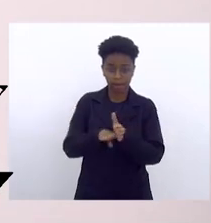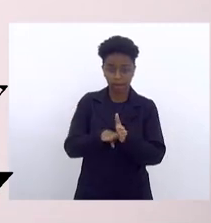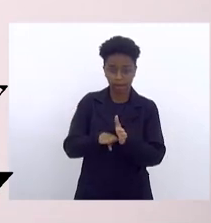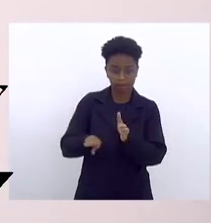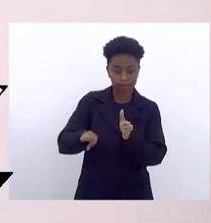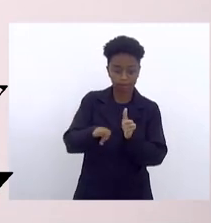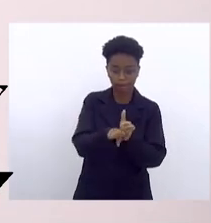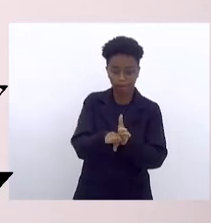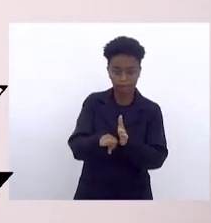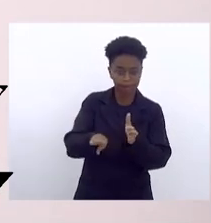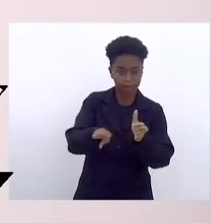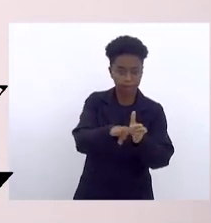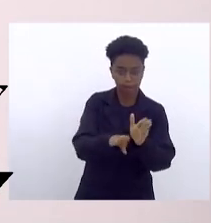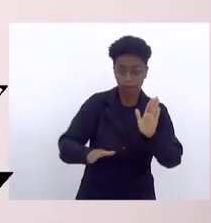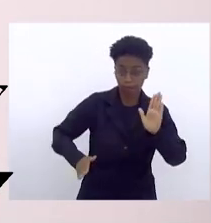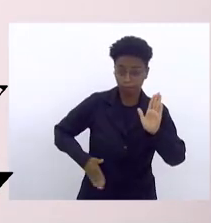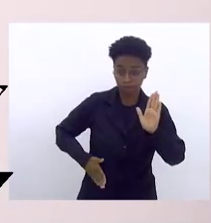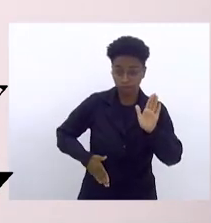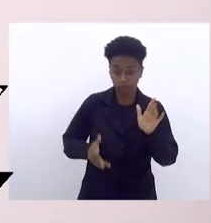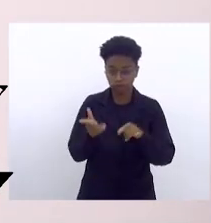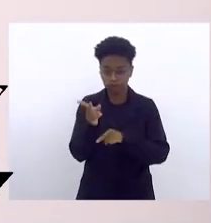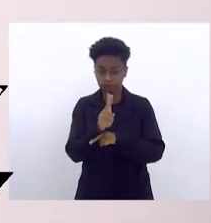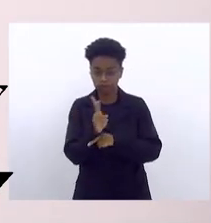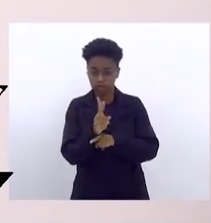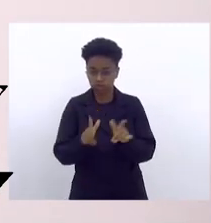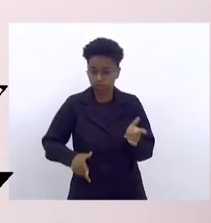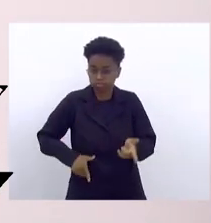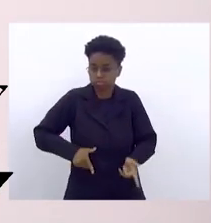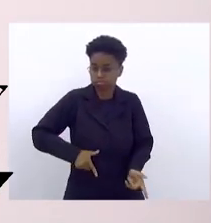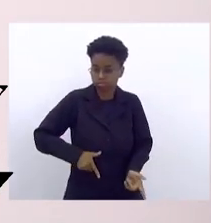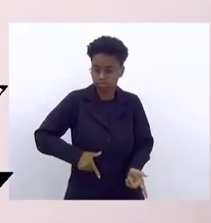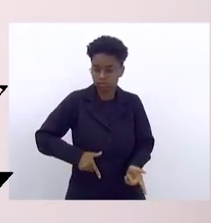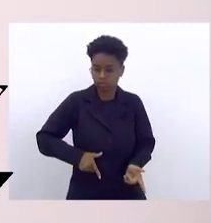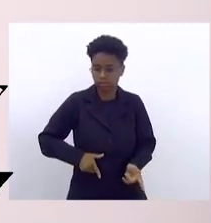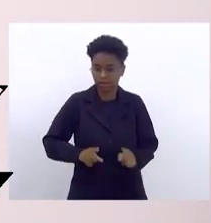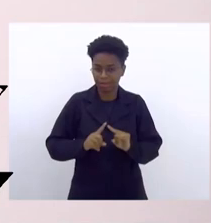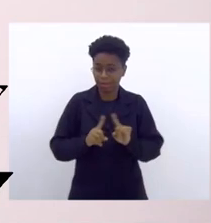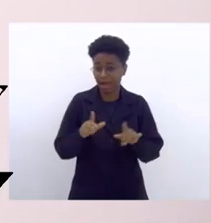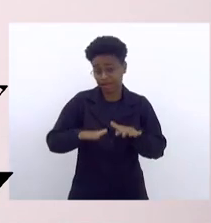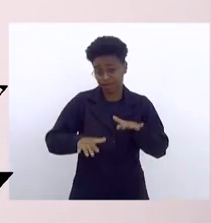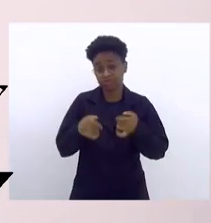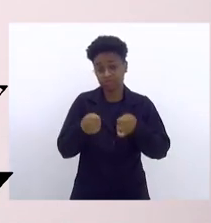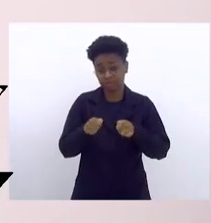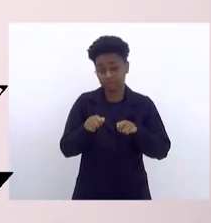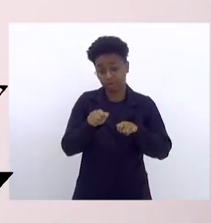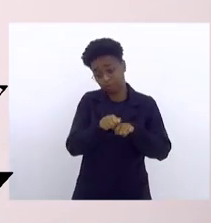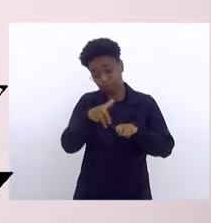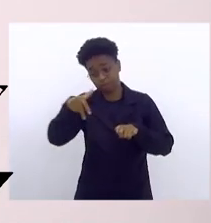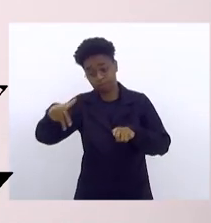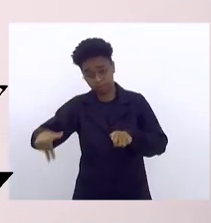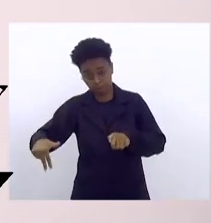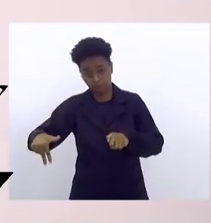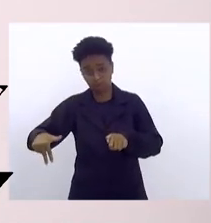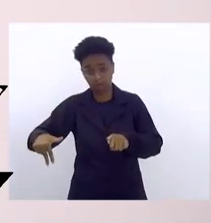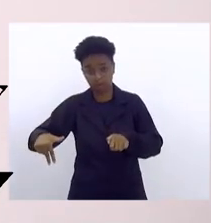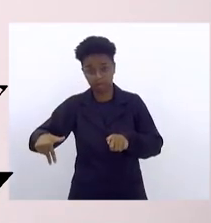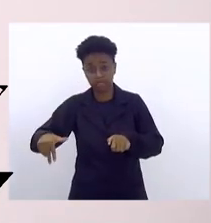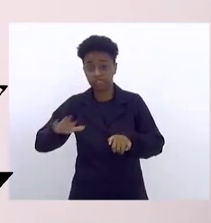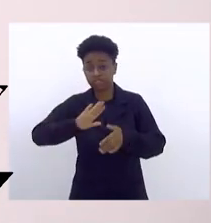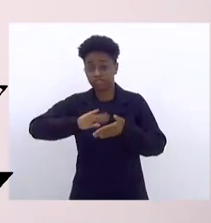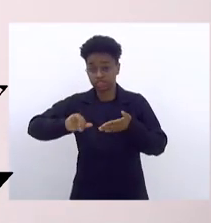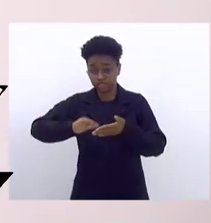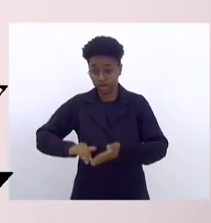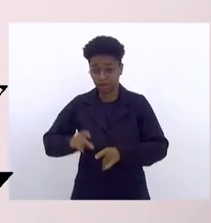vigiadas por traficantes com fuzil não raro tem que descer do carro tirar os trilhos do trem